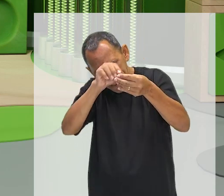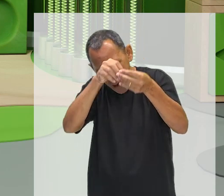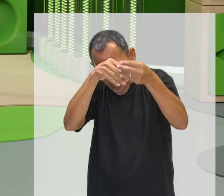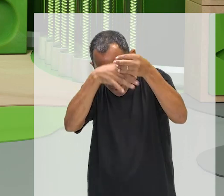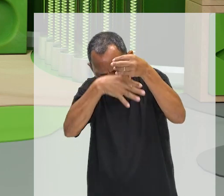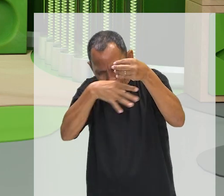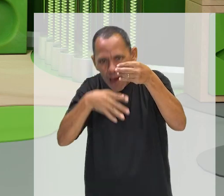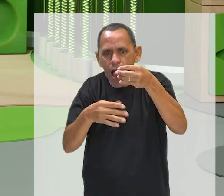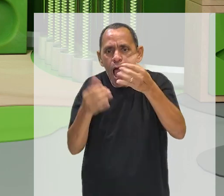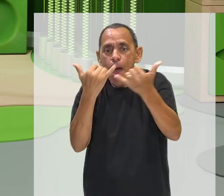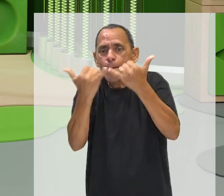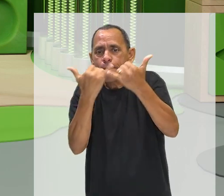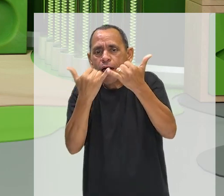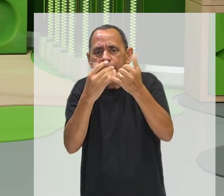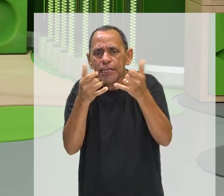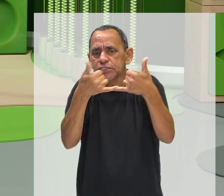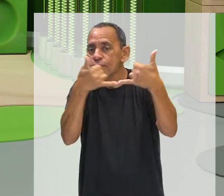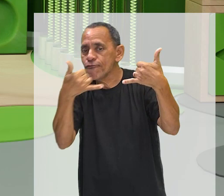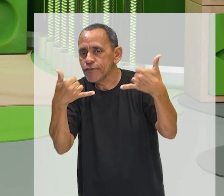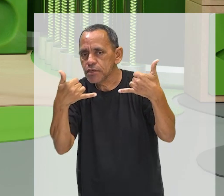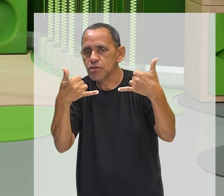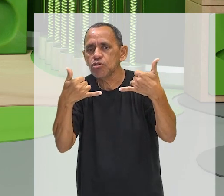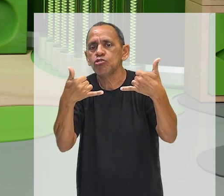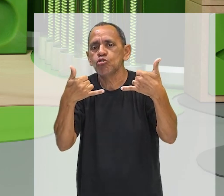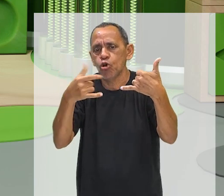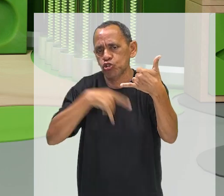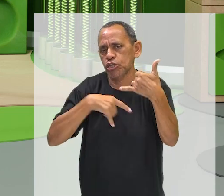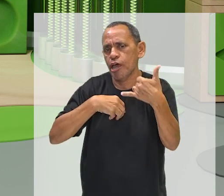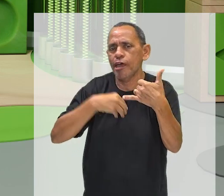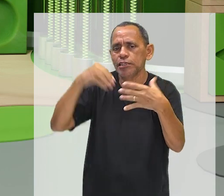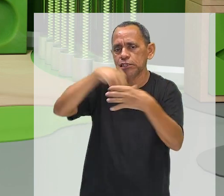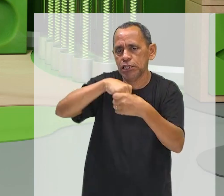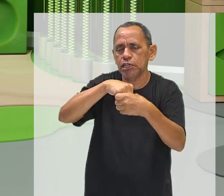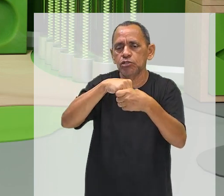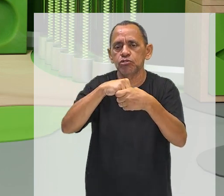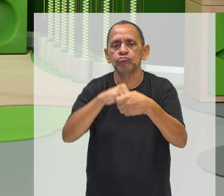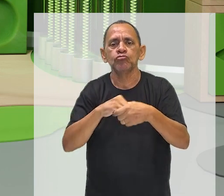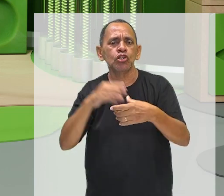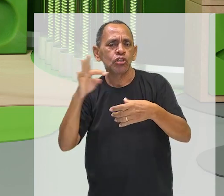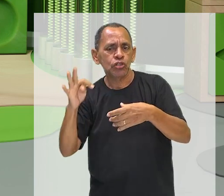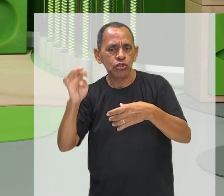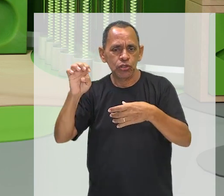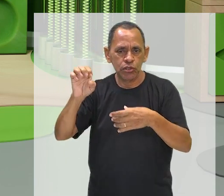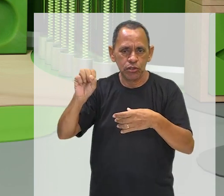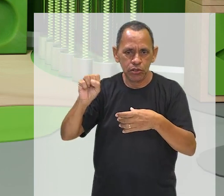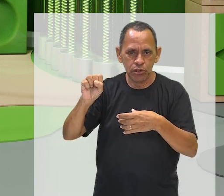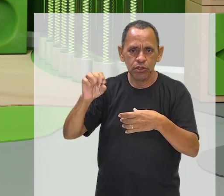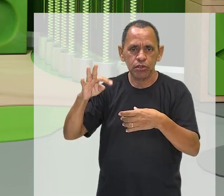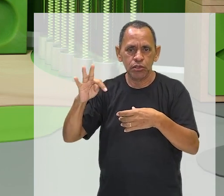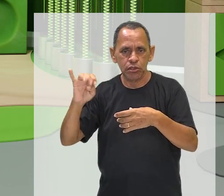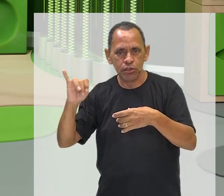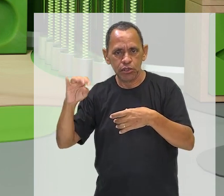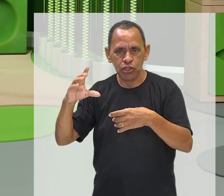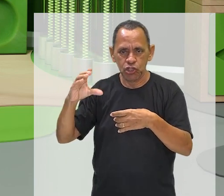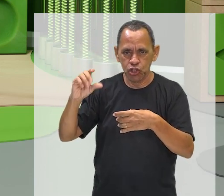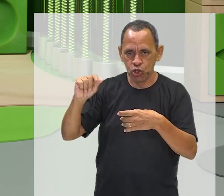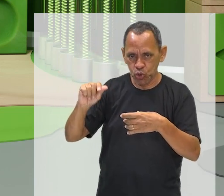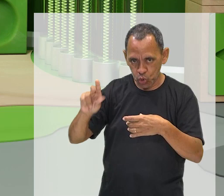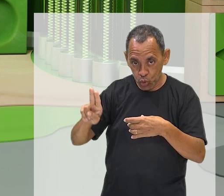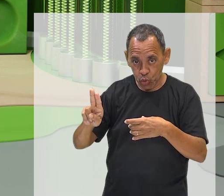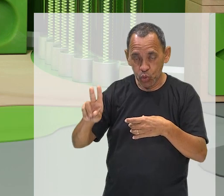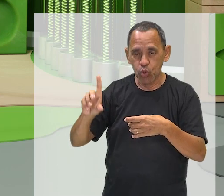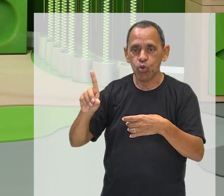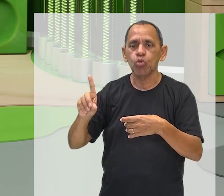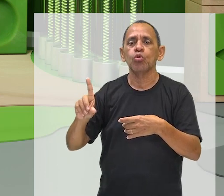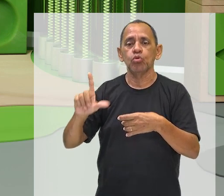onde os espermatozoides serão produzidos, no interior dos testículos. Depois que eles são produzidos, eles vão para aquela parte superior ali, mais